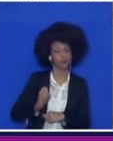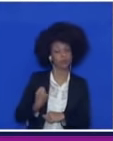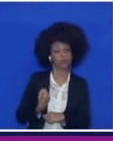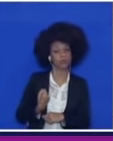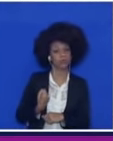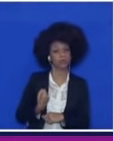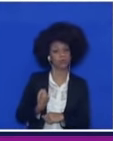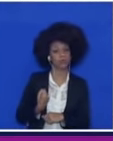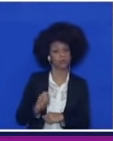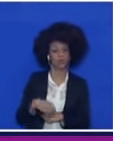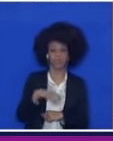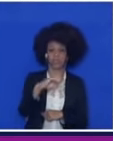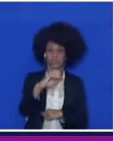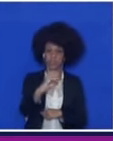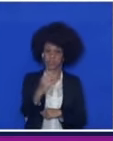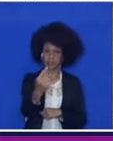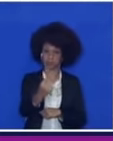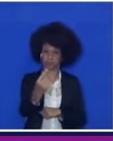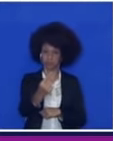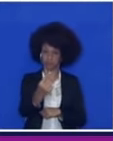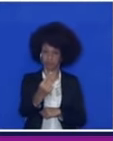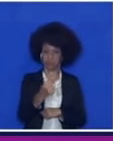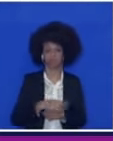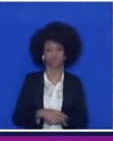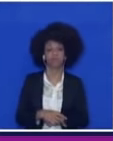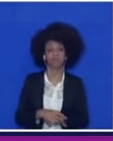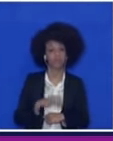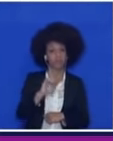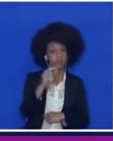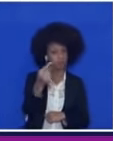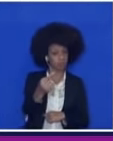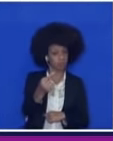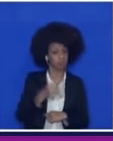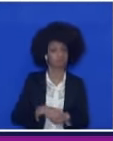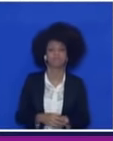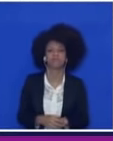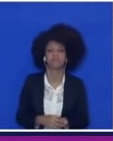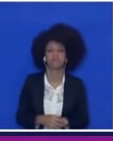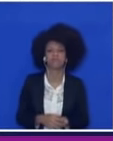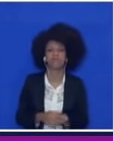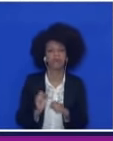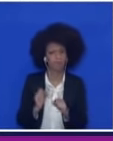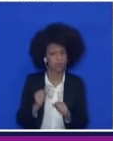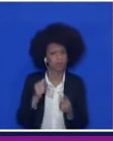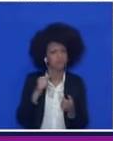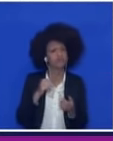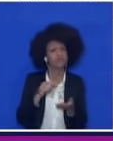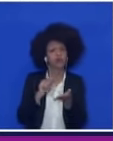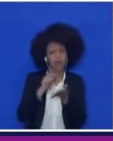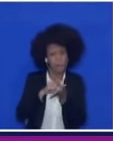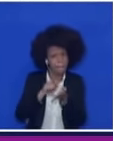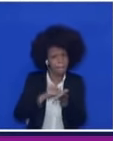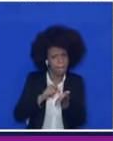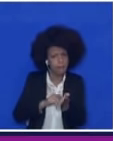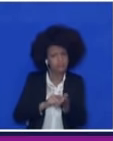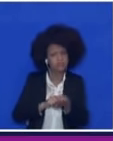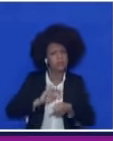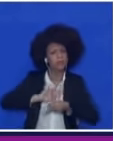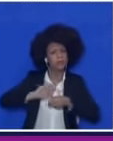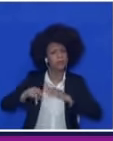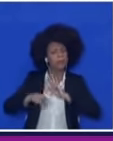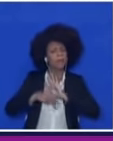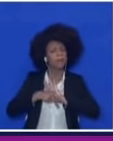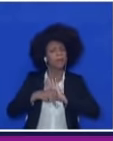chegando, é número 01, bola 01. Você ainda pode apostar via os aplicativos